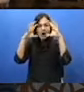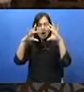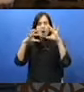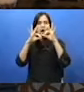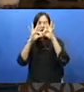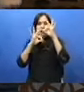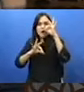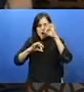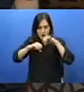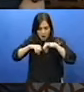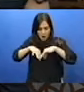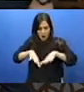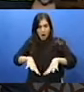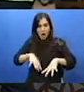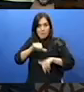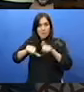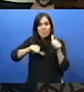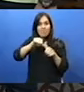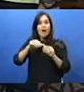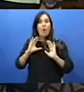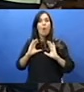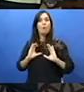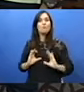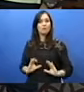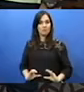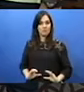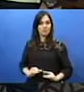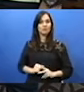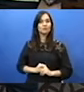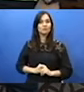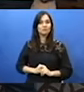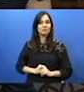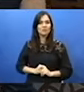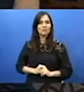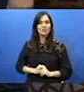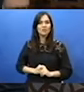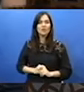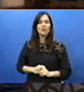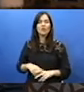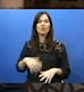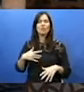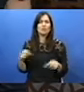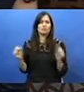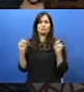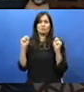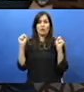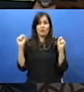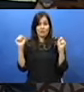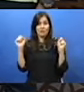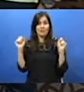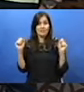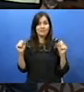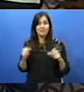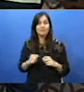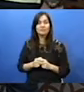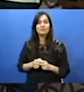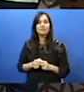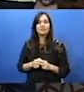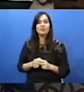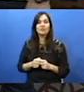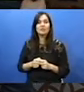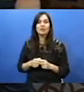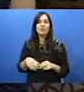provocando mudança de comportamento. Em baixas dosagens, causa sentimentos de euforia, desinibição e